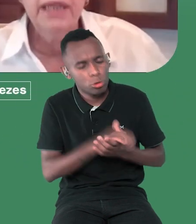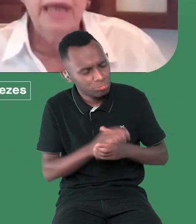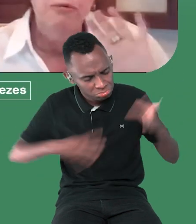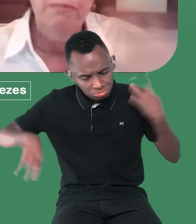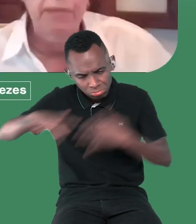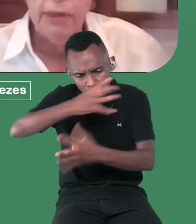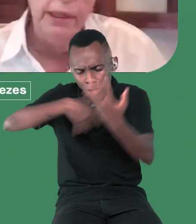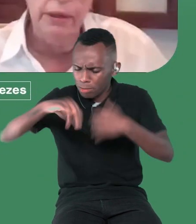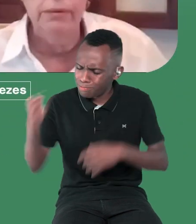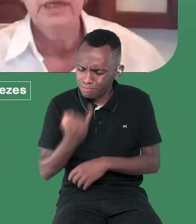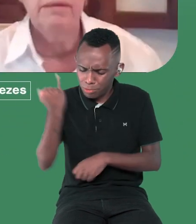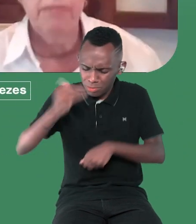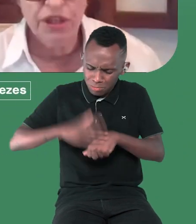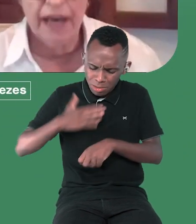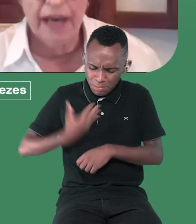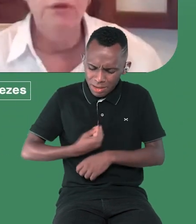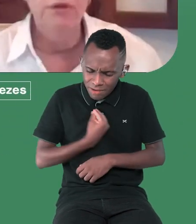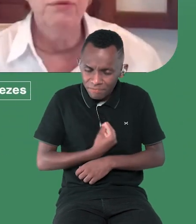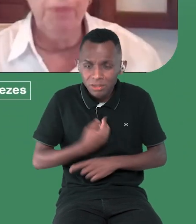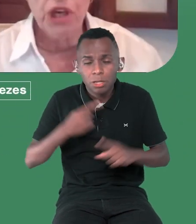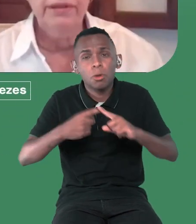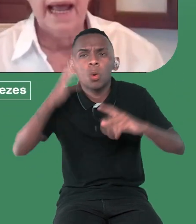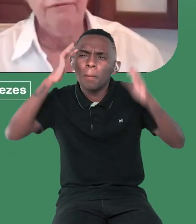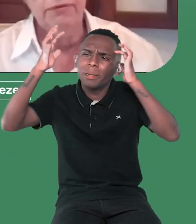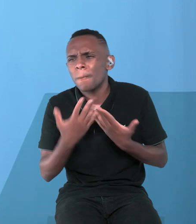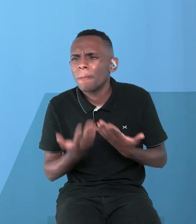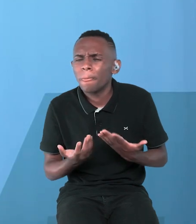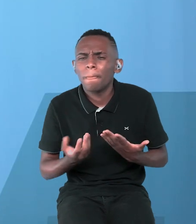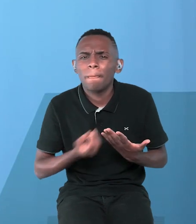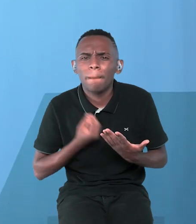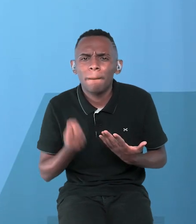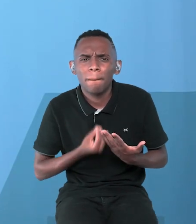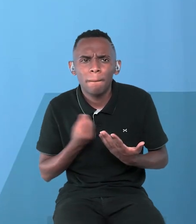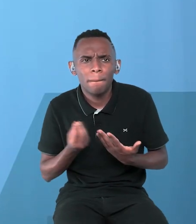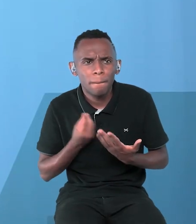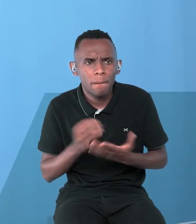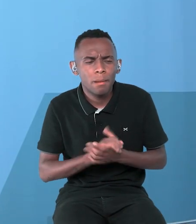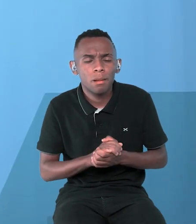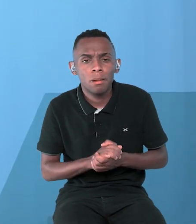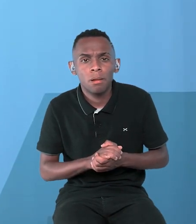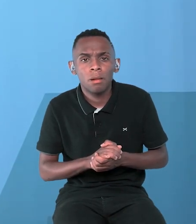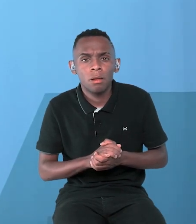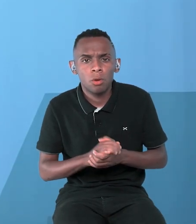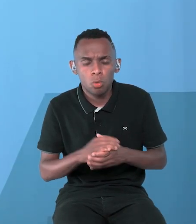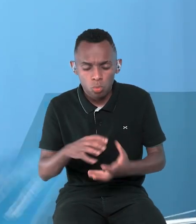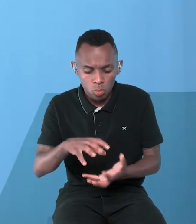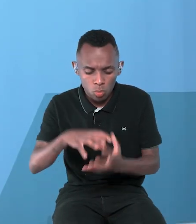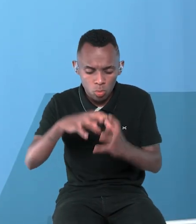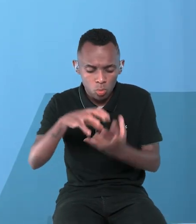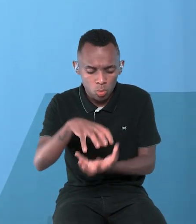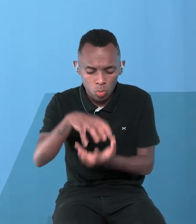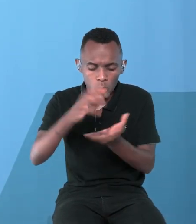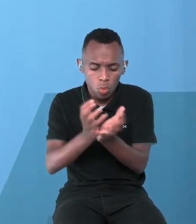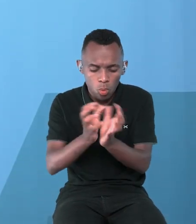Poesia é sempre difícil de ilustrar, mais difícil, porque você não tem, né,